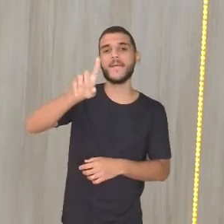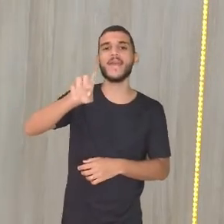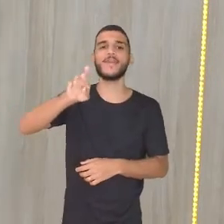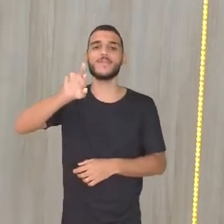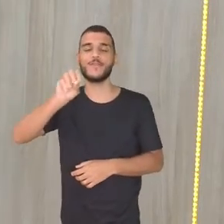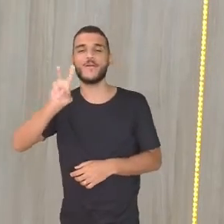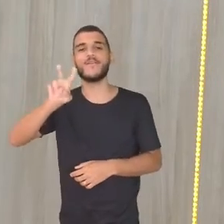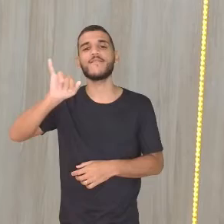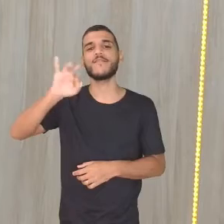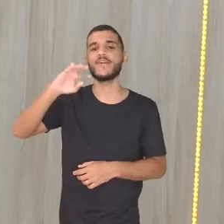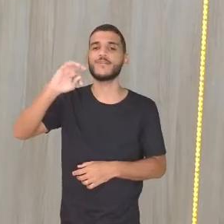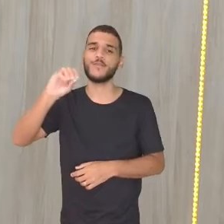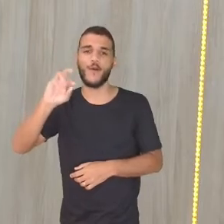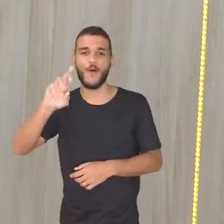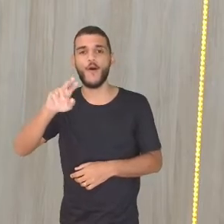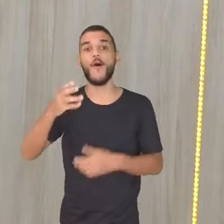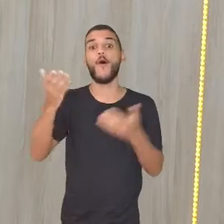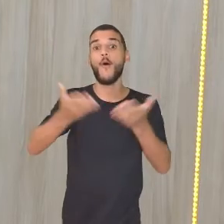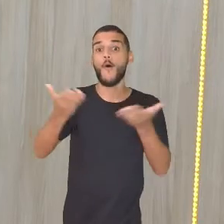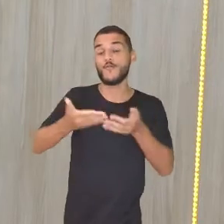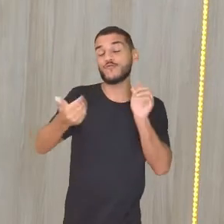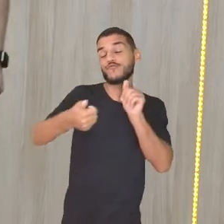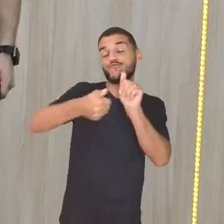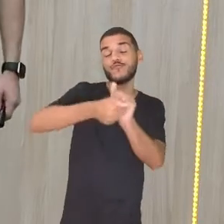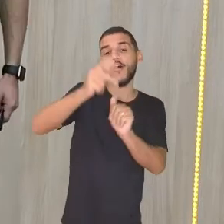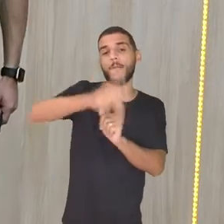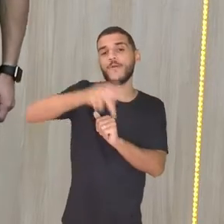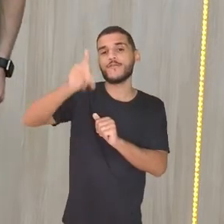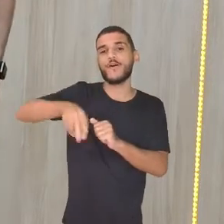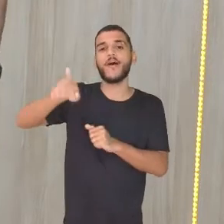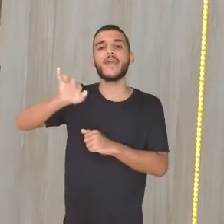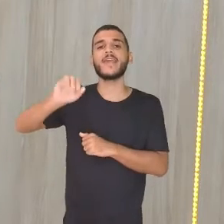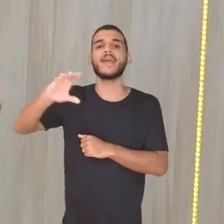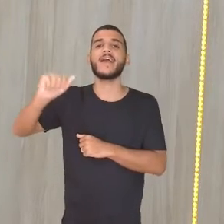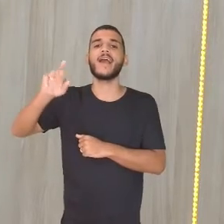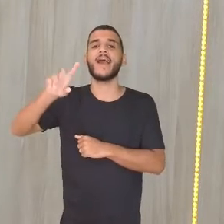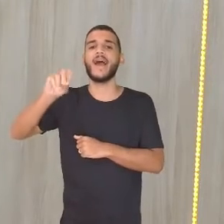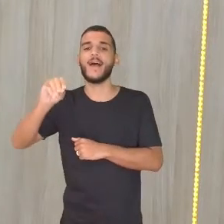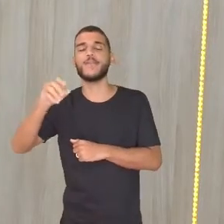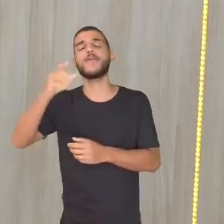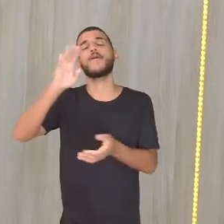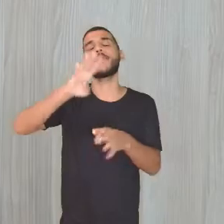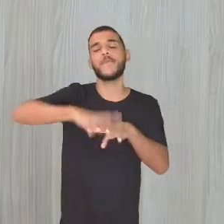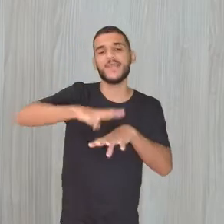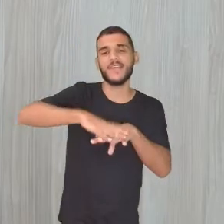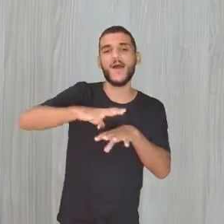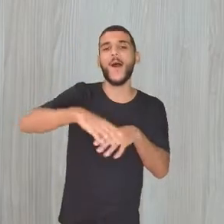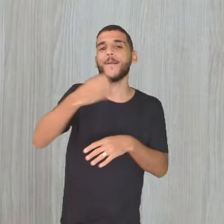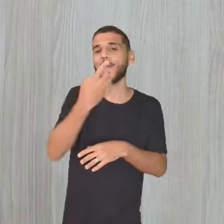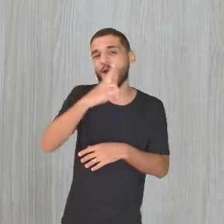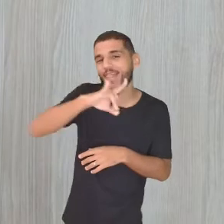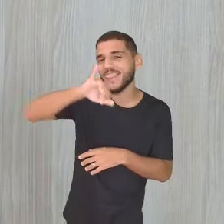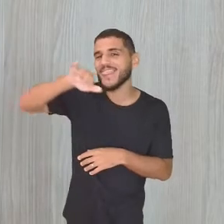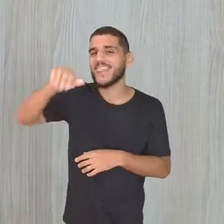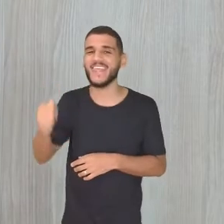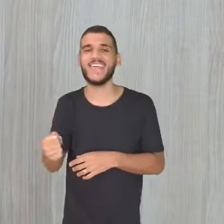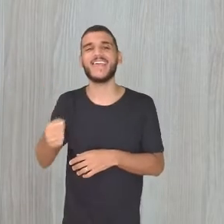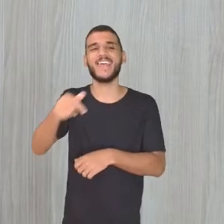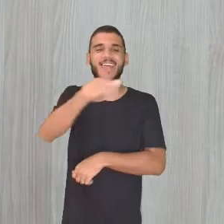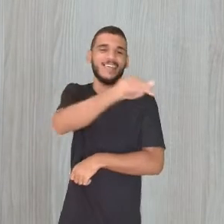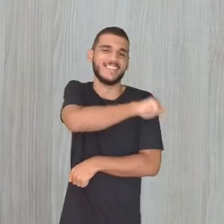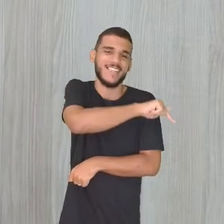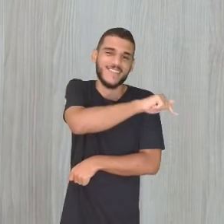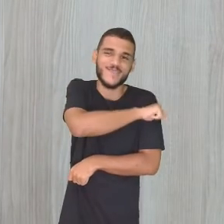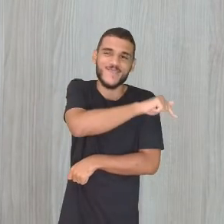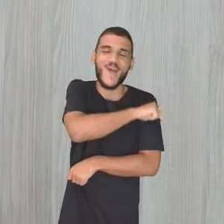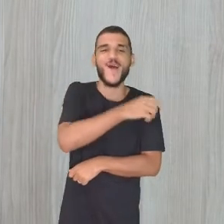aqui é o professor Ricardinho Matemática. Dê bom dia pro pessoal, Ricardinho. Bom dia, sétimo ano,